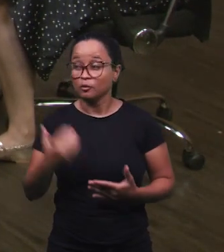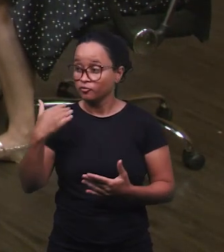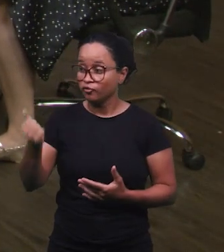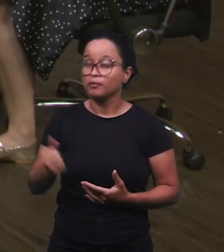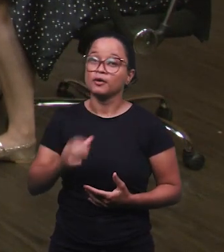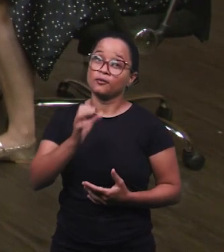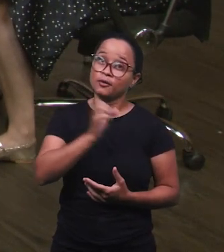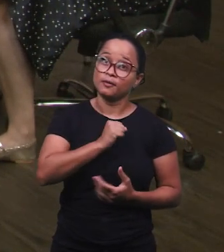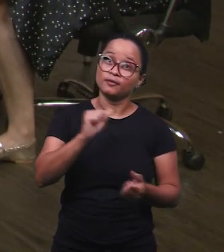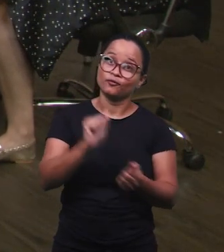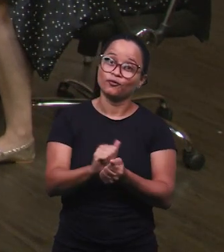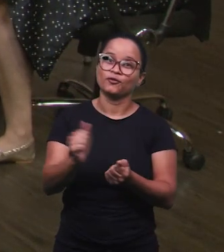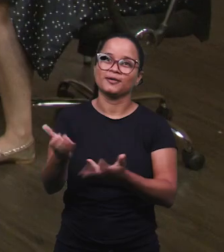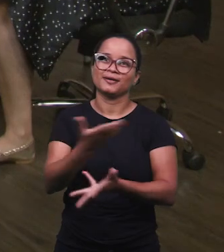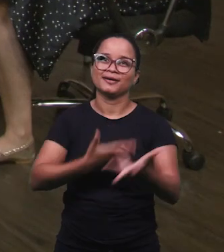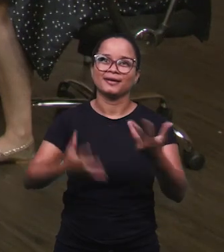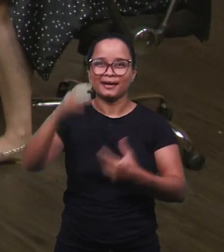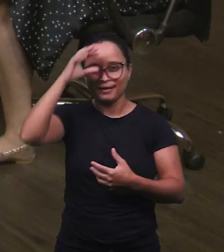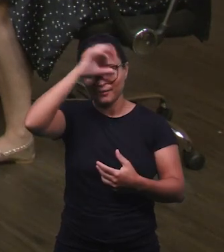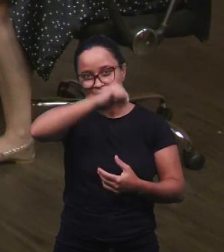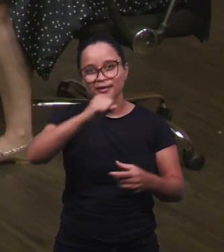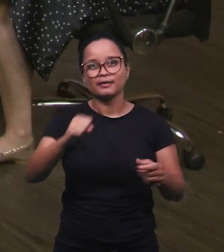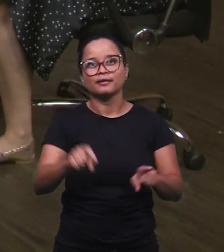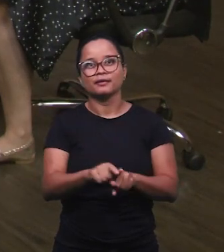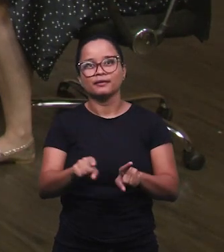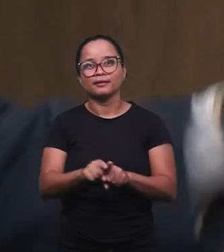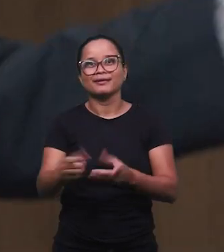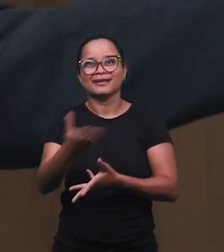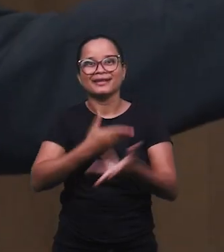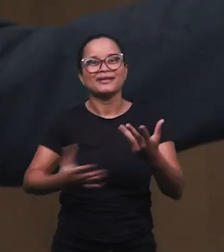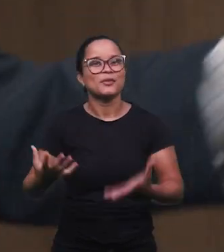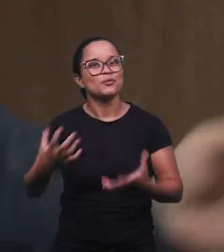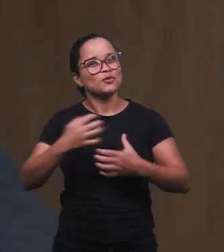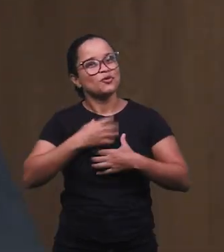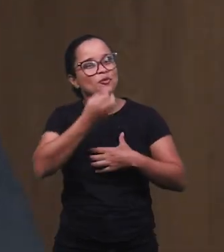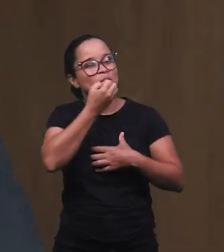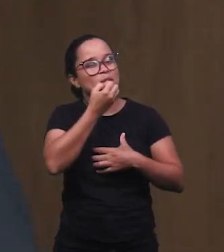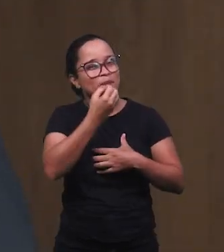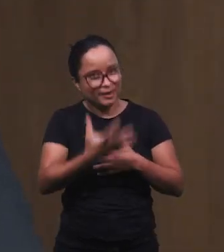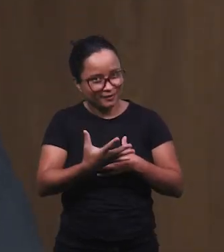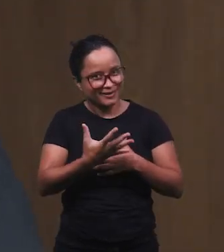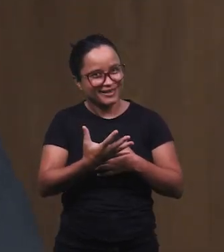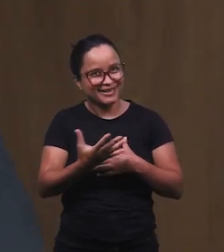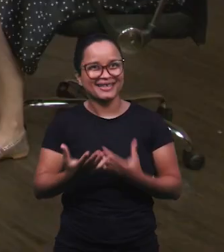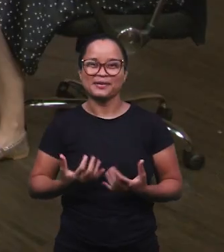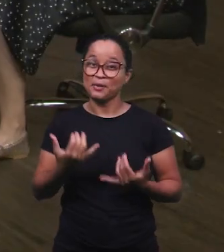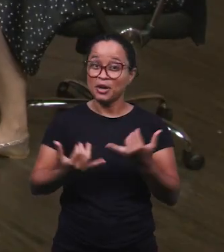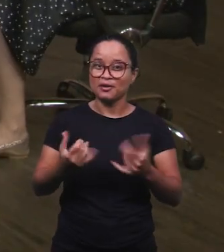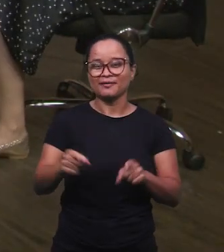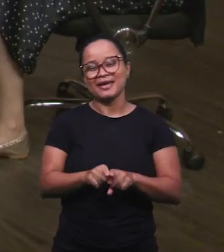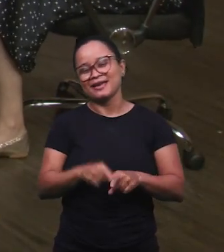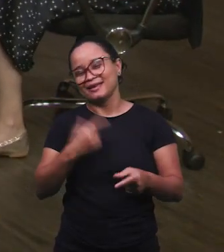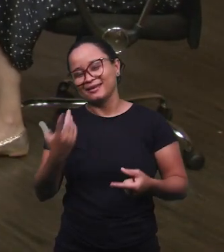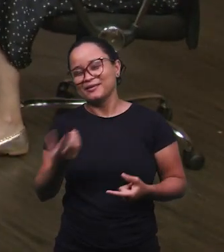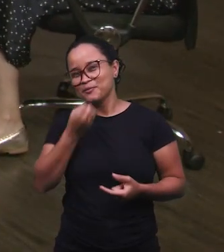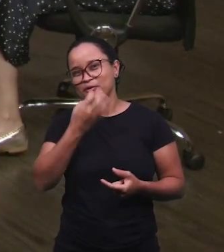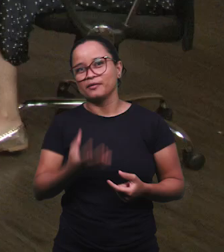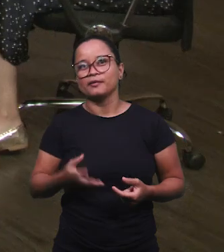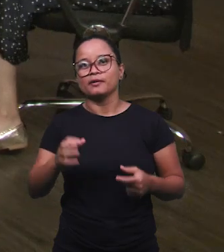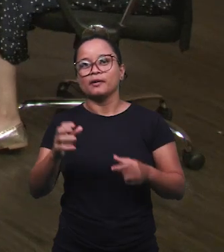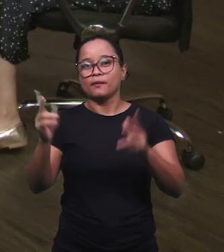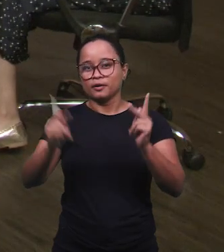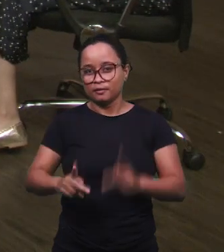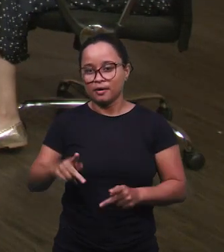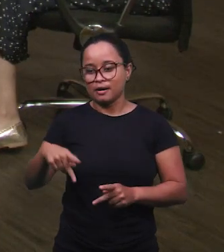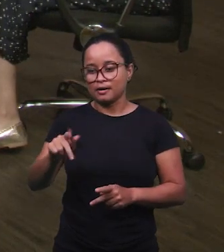que eu adoro também estar aqui com vocês. Aprendo muito, troco muito e me divirto. Isso que é importante. Karina, paz do Senhor, querida. Pai do